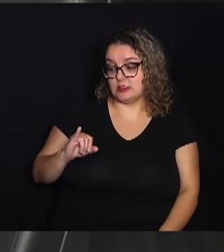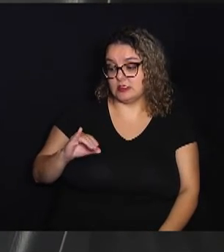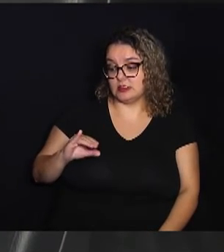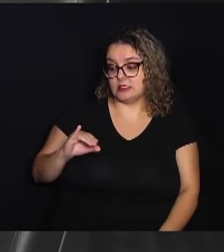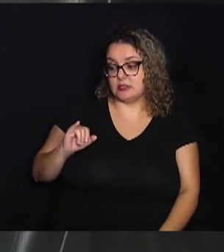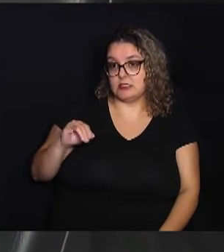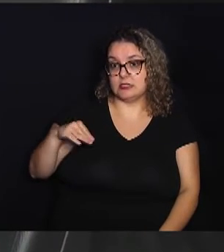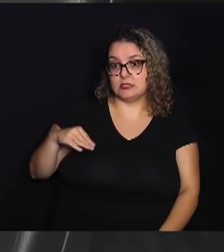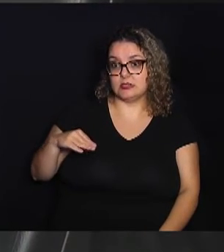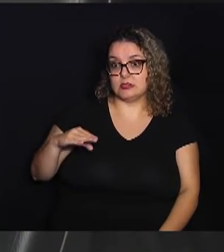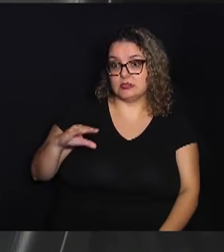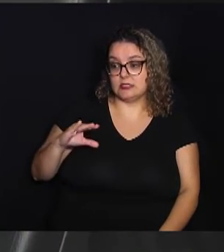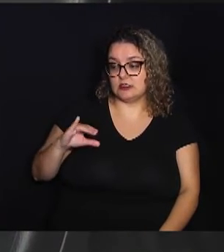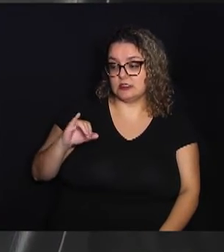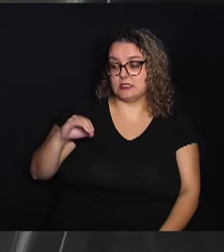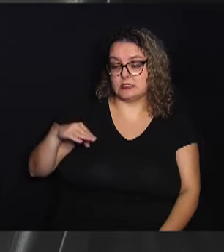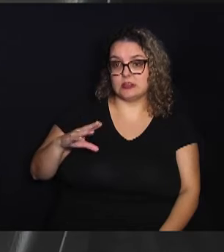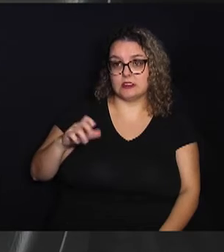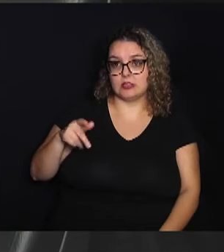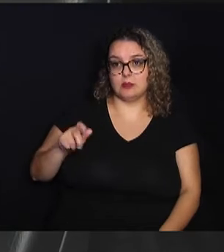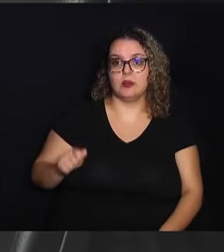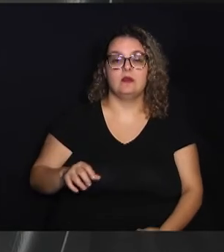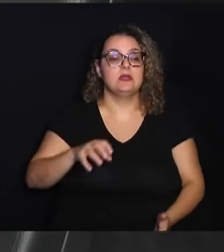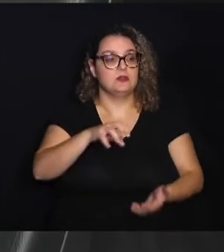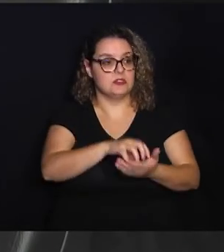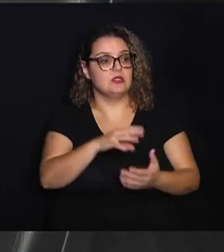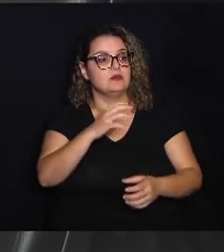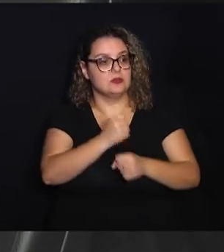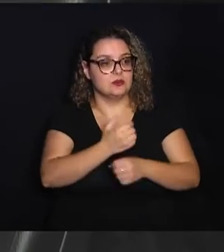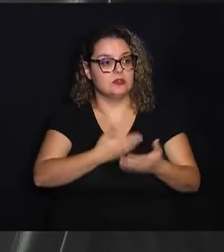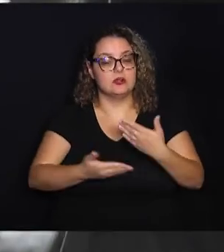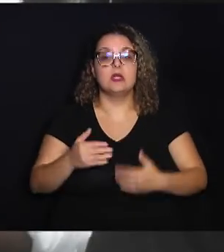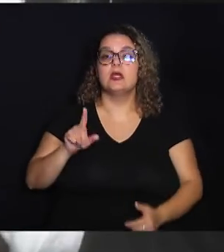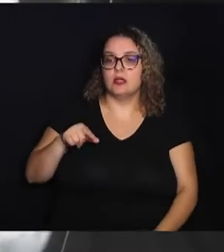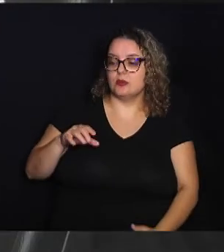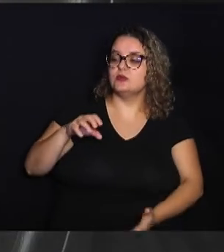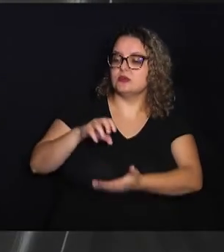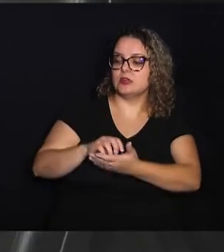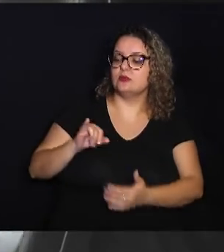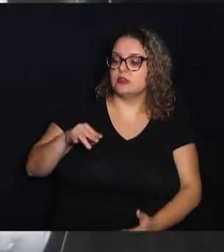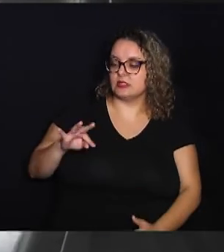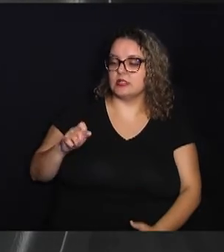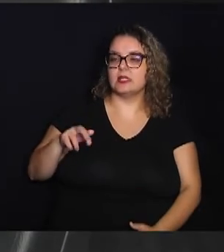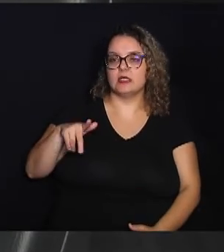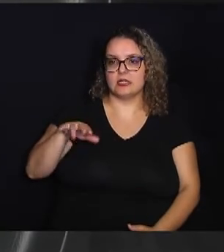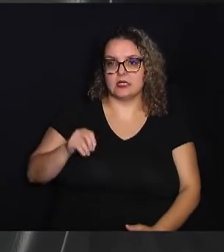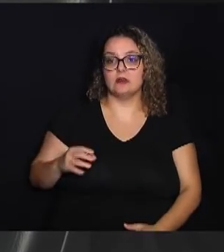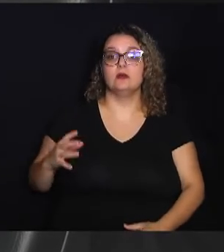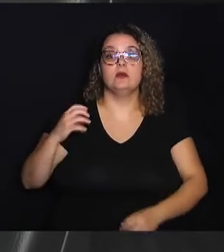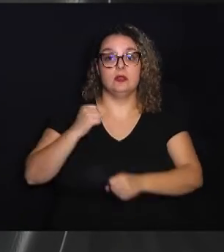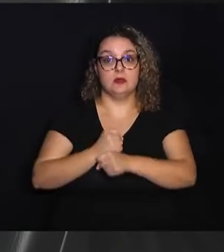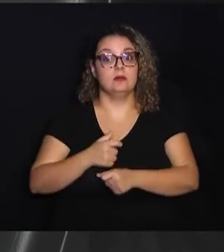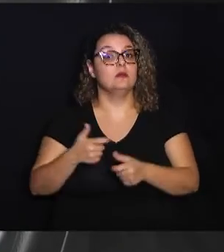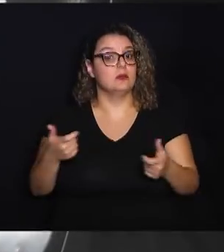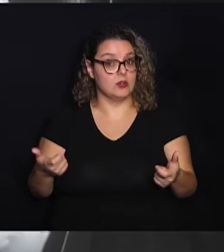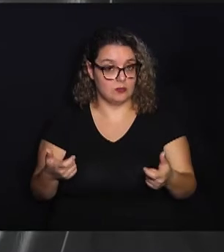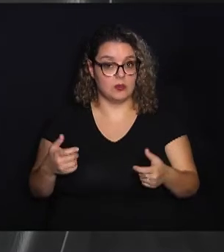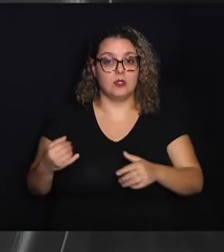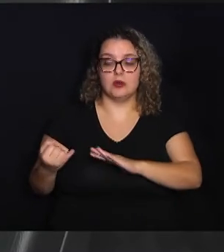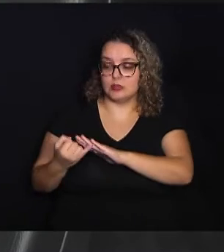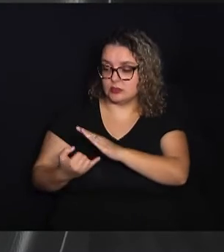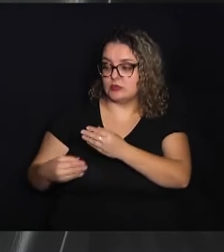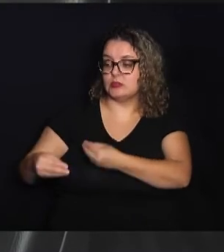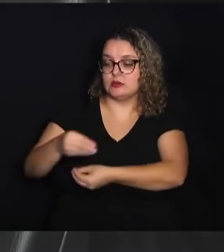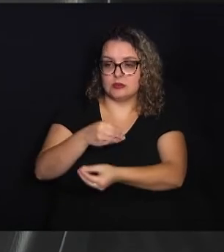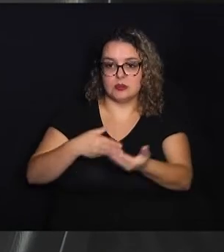centro integrado. Né? Exatamente, vai ser um centro integrado. E vai ter uma missão muito maior, porque vai agregar muito mais instituições,